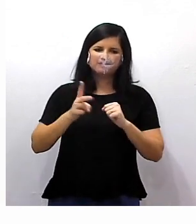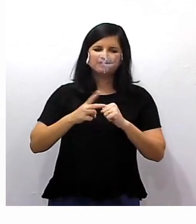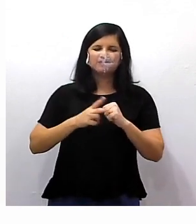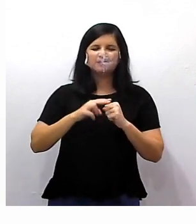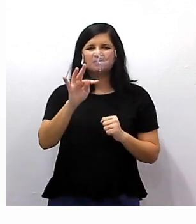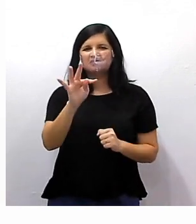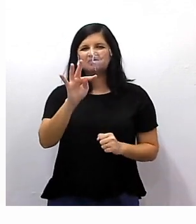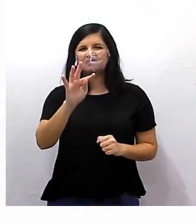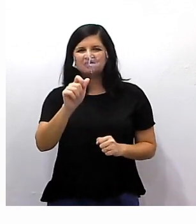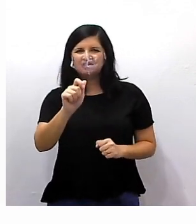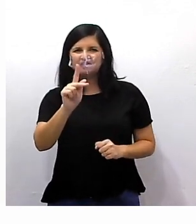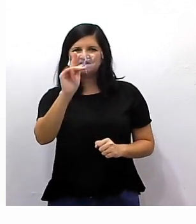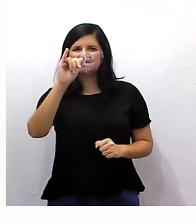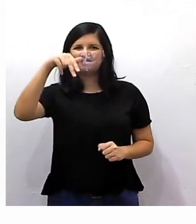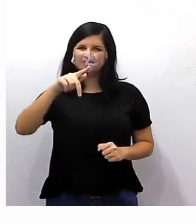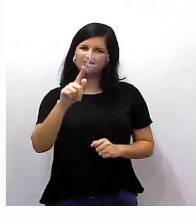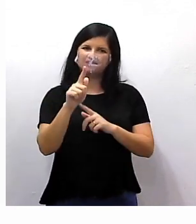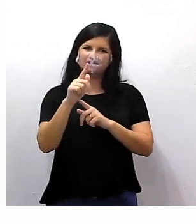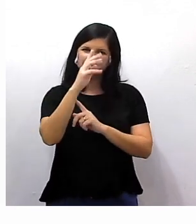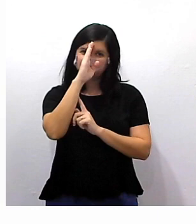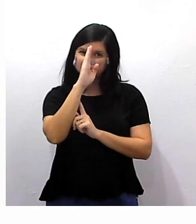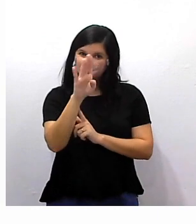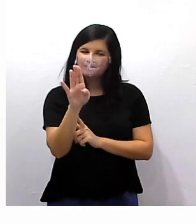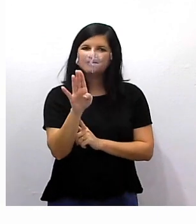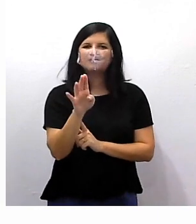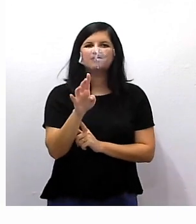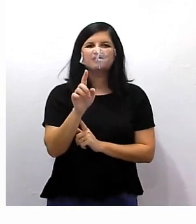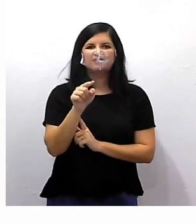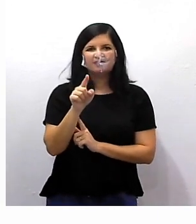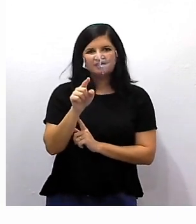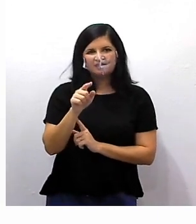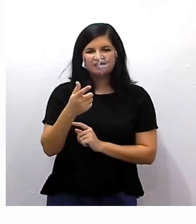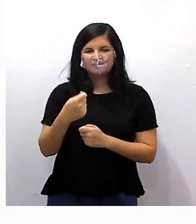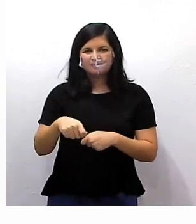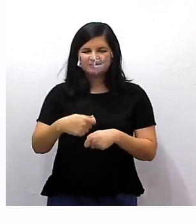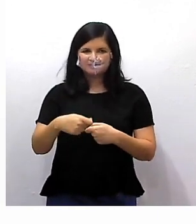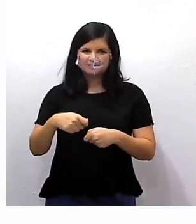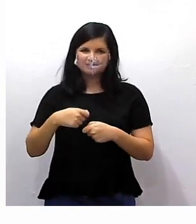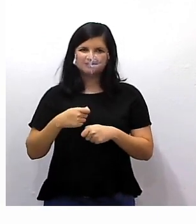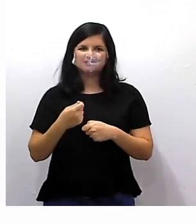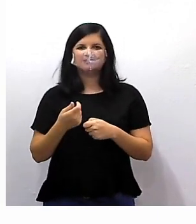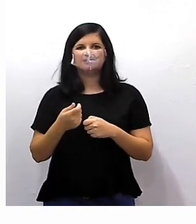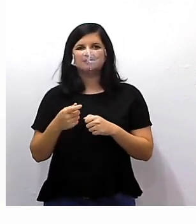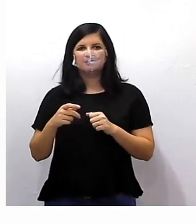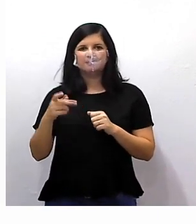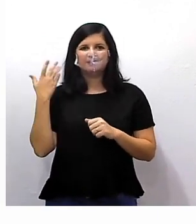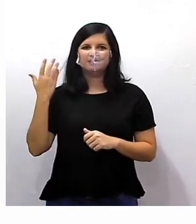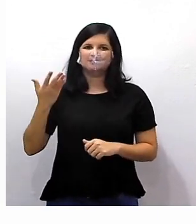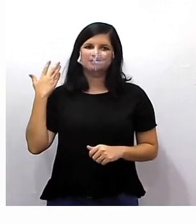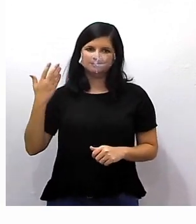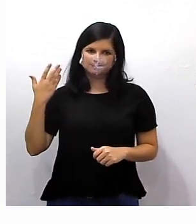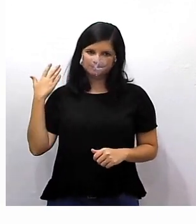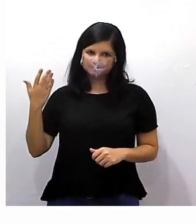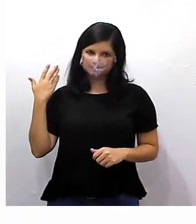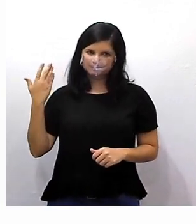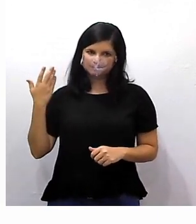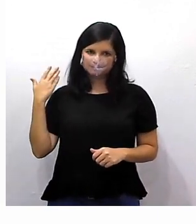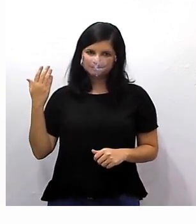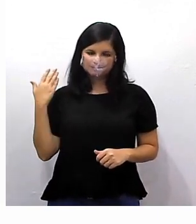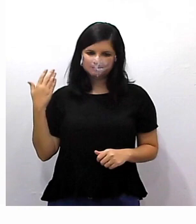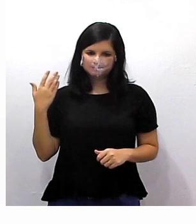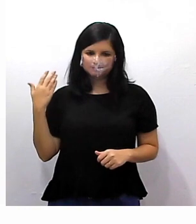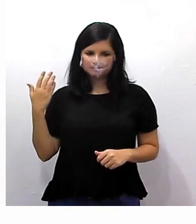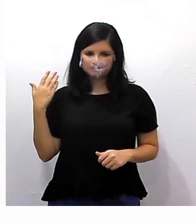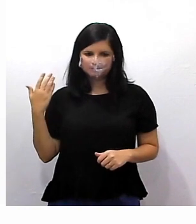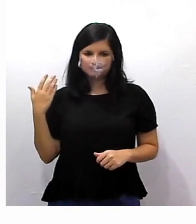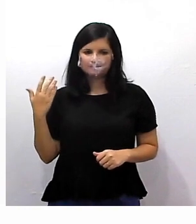principal taking. O verbo principal, gente, na voz passiva, ele precisa vir no modo do particípio passado. Tá certo?